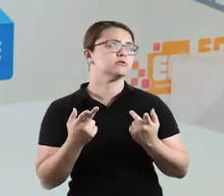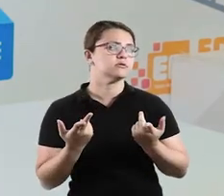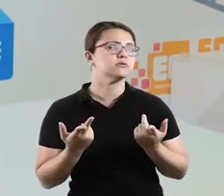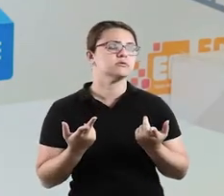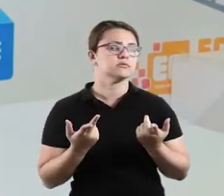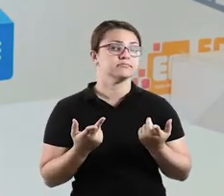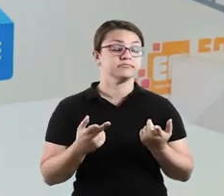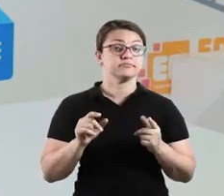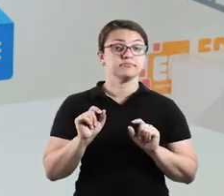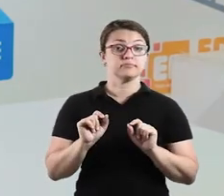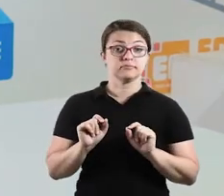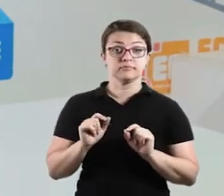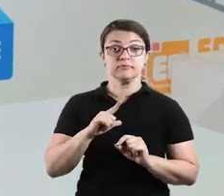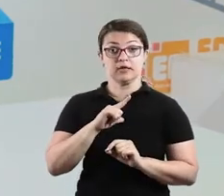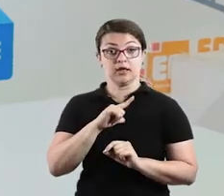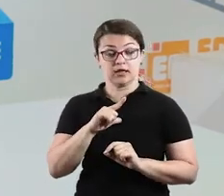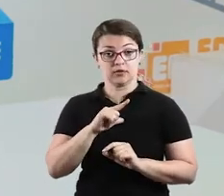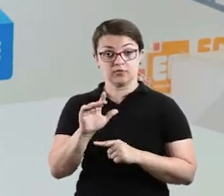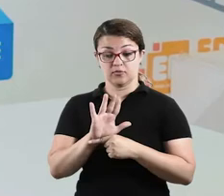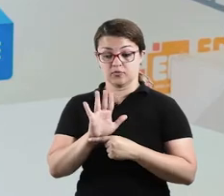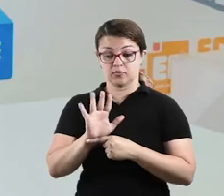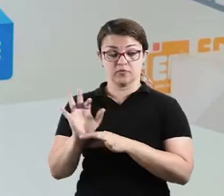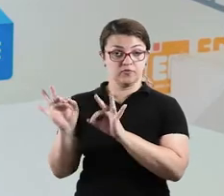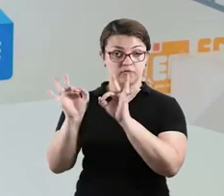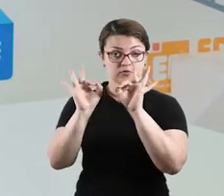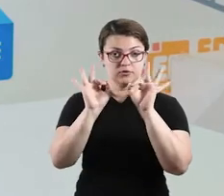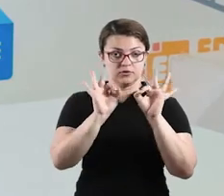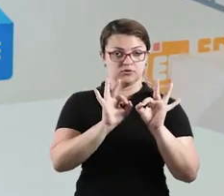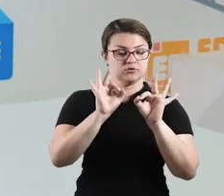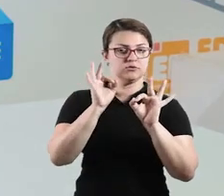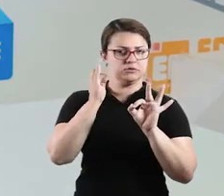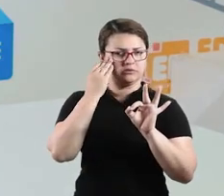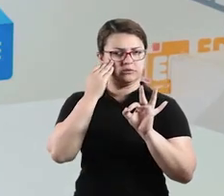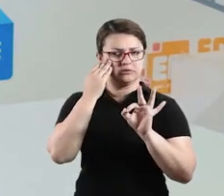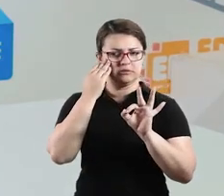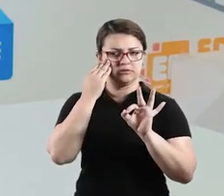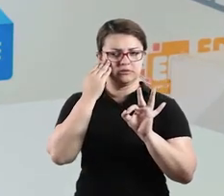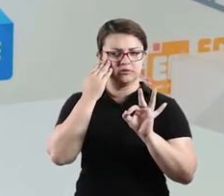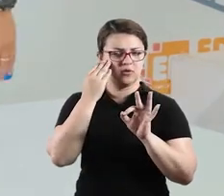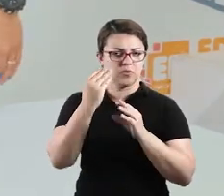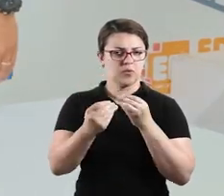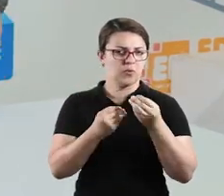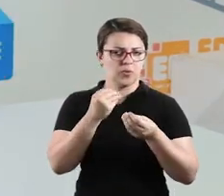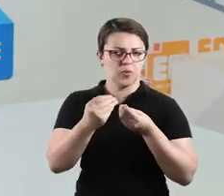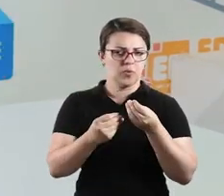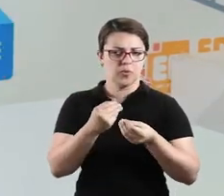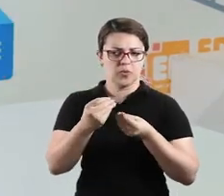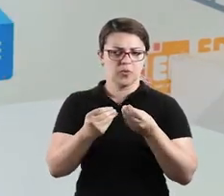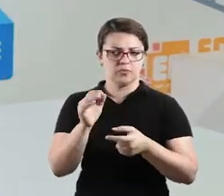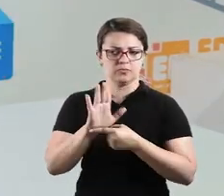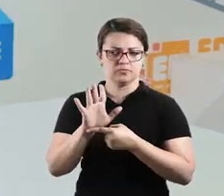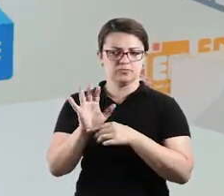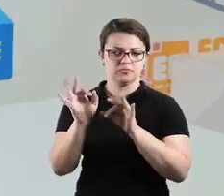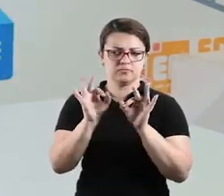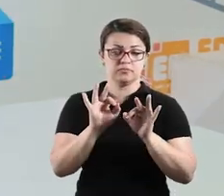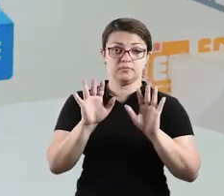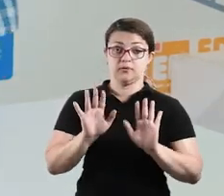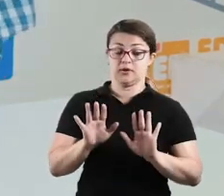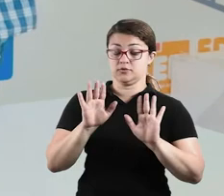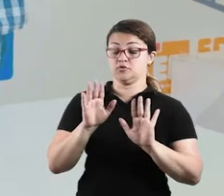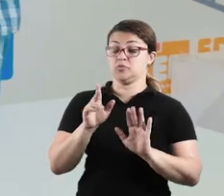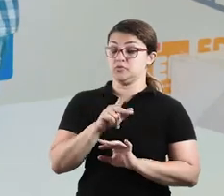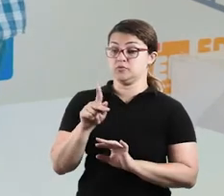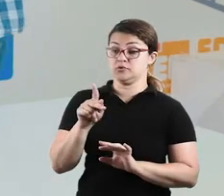é essa diferença? Lá no nosso material nós teremos um vídeo para vocês entenderem de forma mais lúdica, que é esse vídeo aqui. Mas